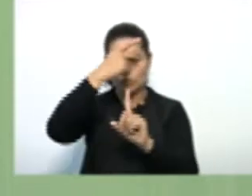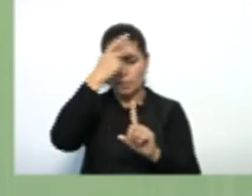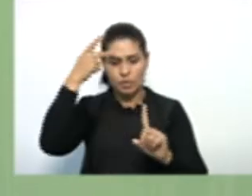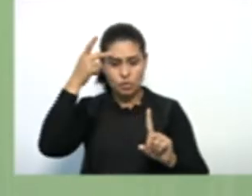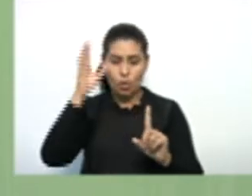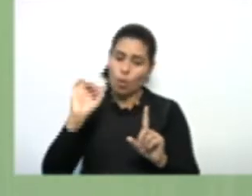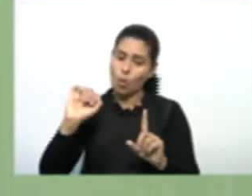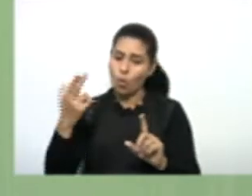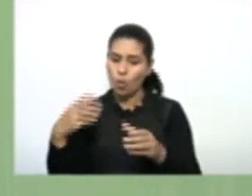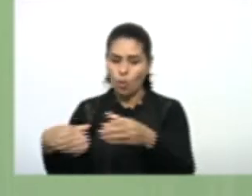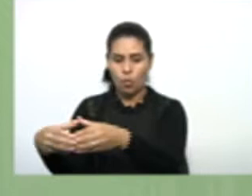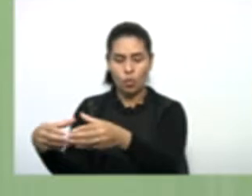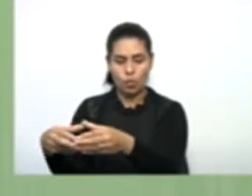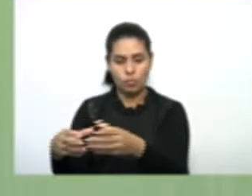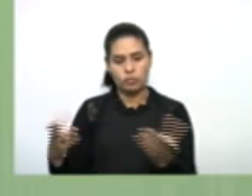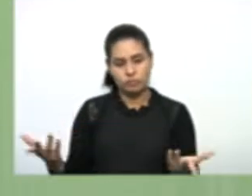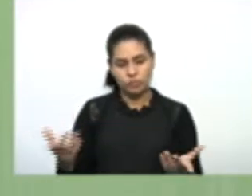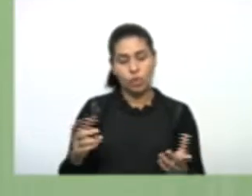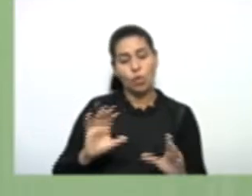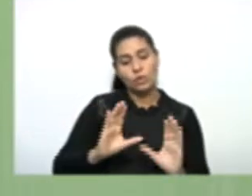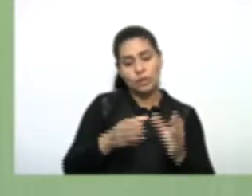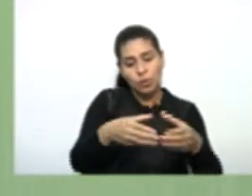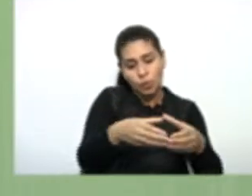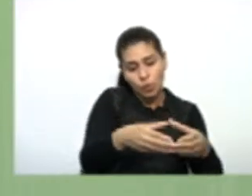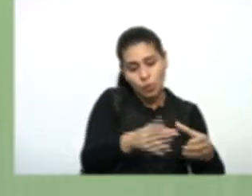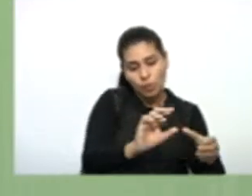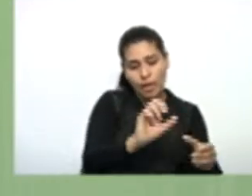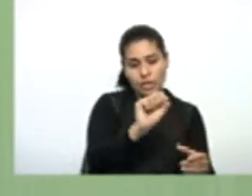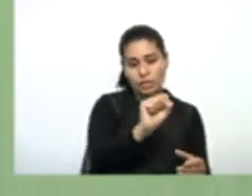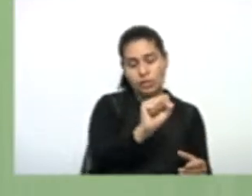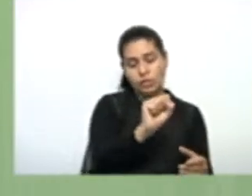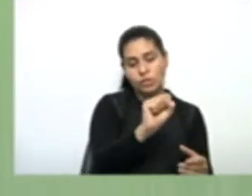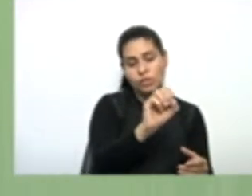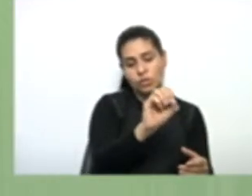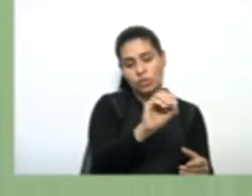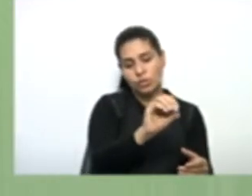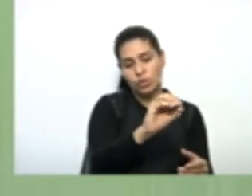por um grupo. Nesse caso, quando é um grupo, nós chamamos de sócios.